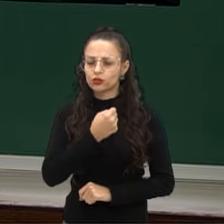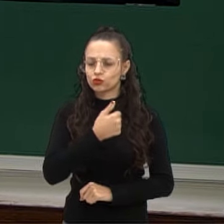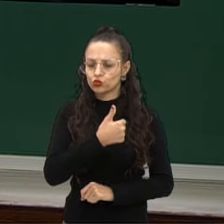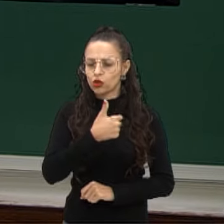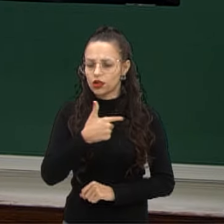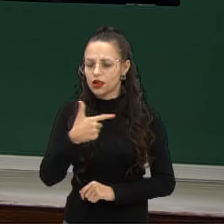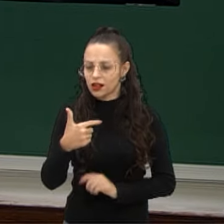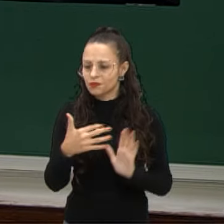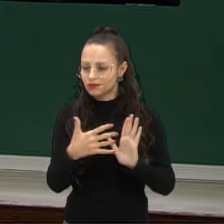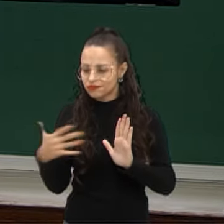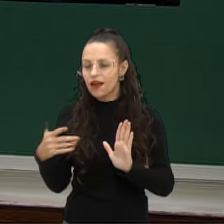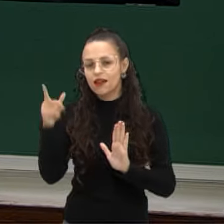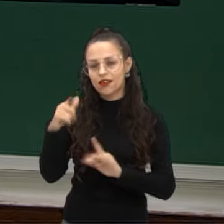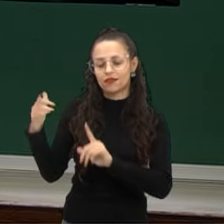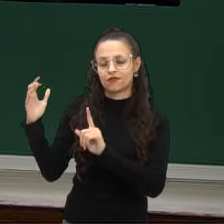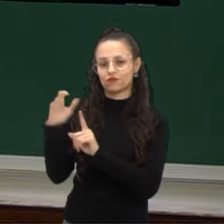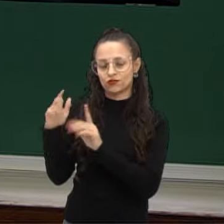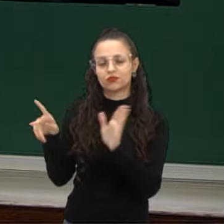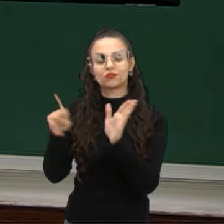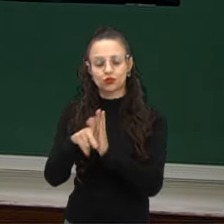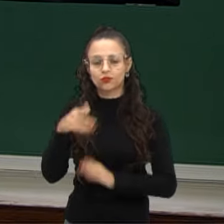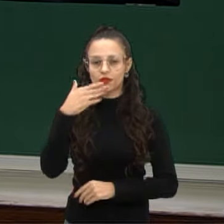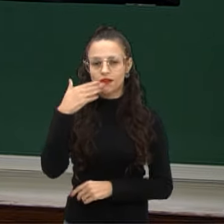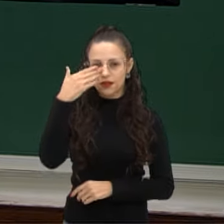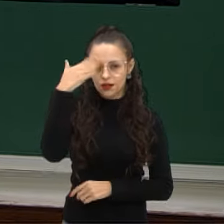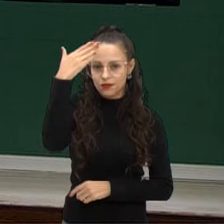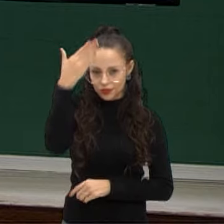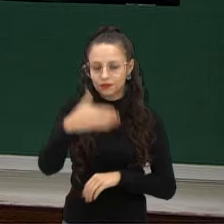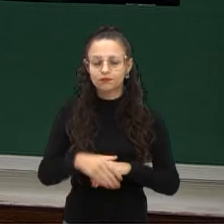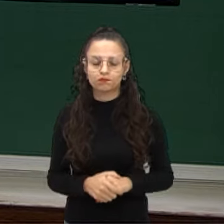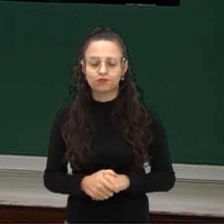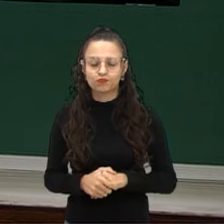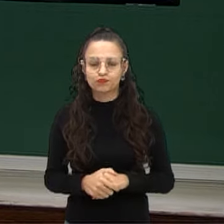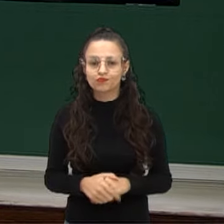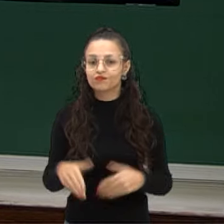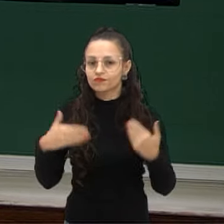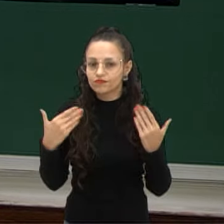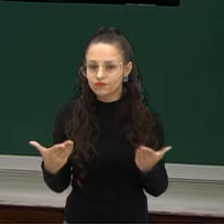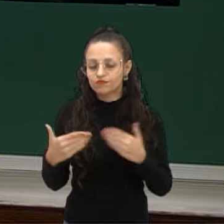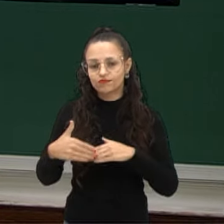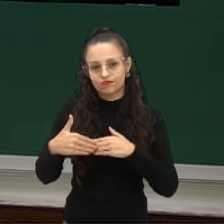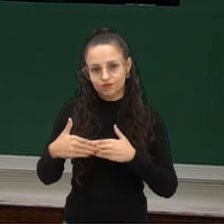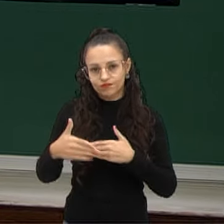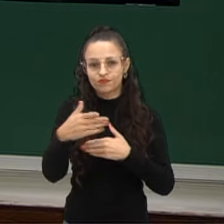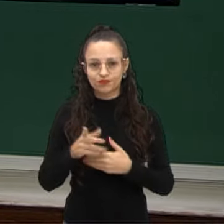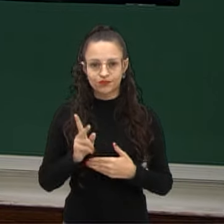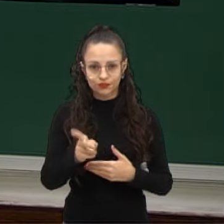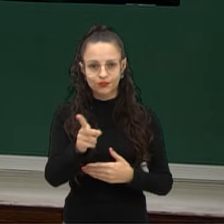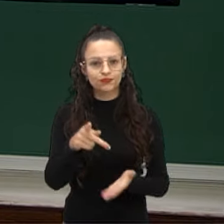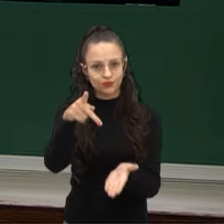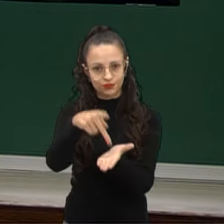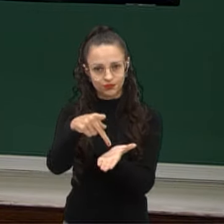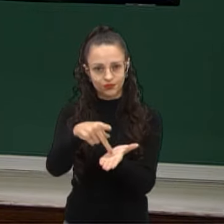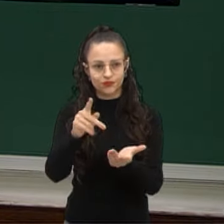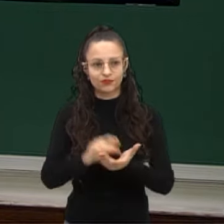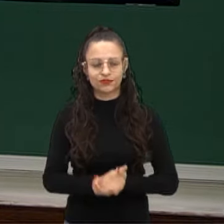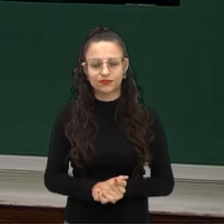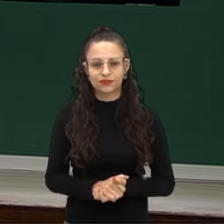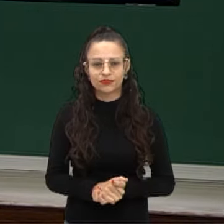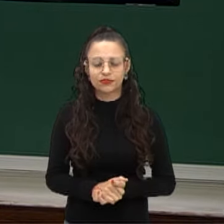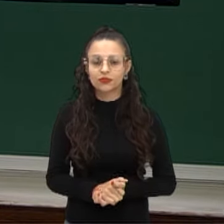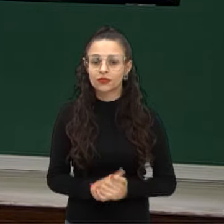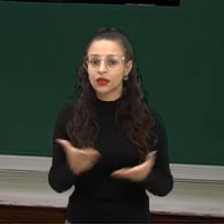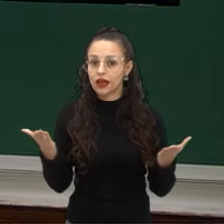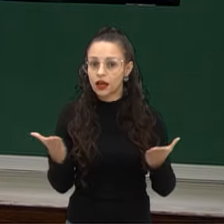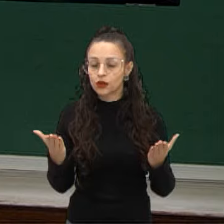que a gente tem hoje, é influência dos árabes e muçulmanos, né? Vamos prosseguir, então. Verdadeira.